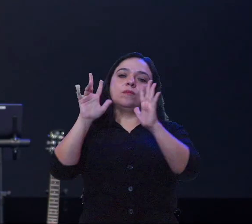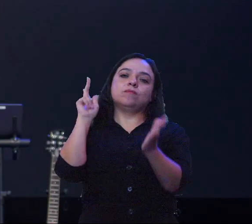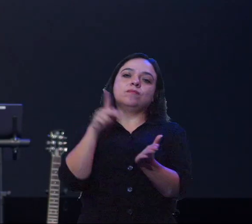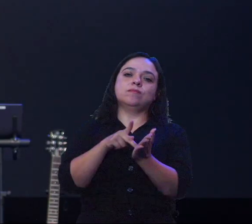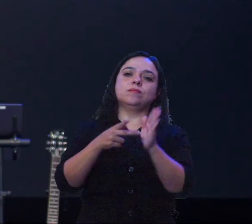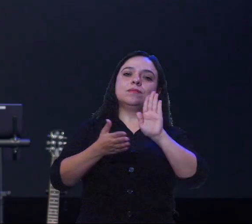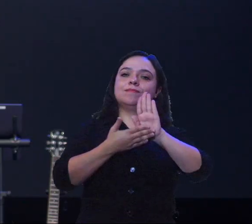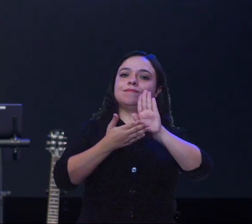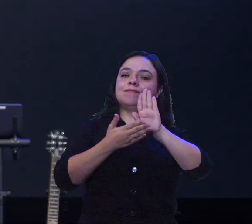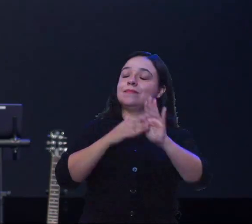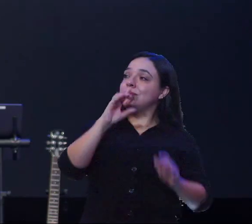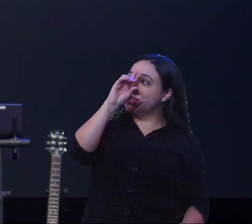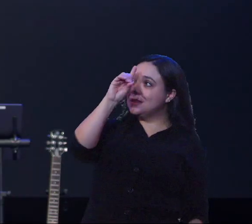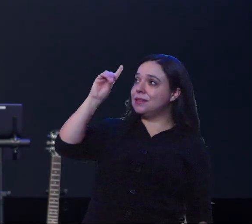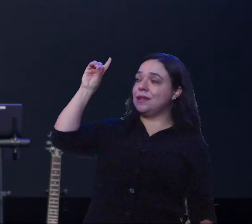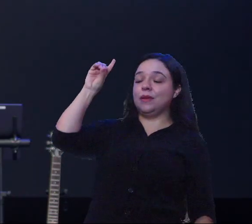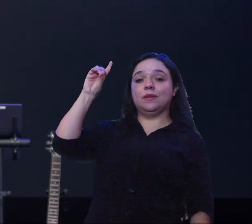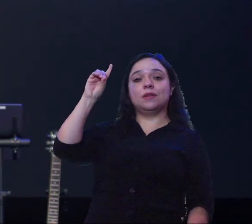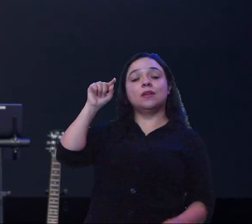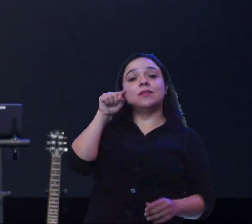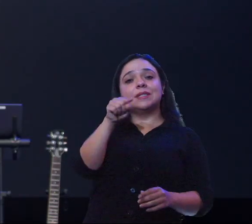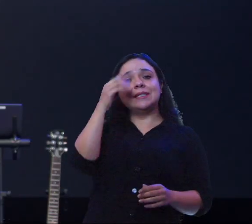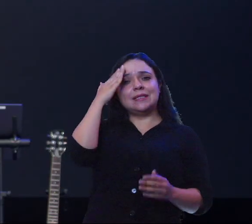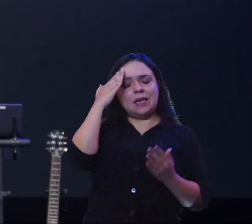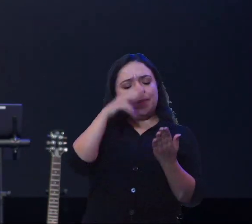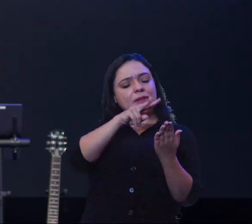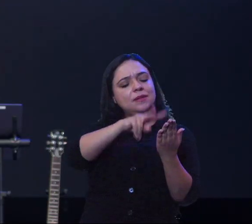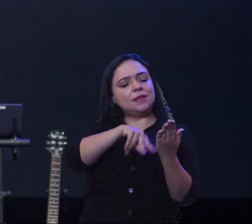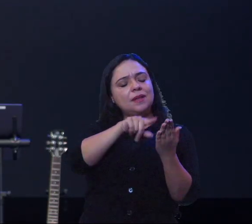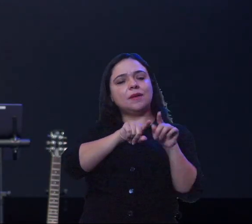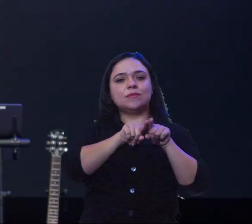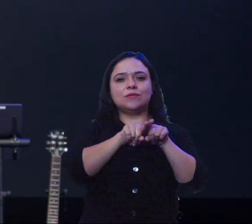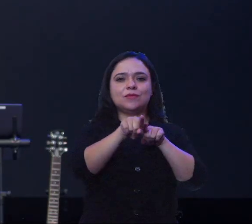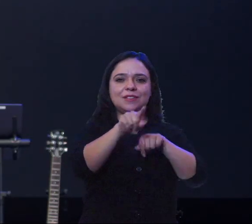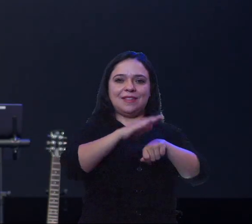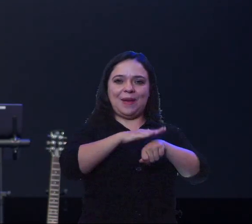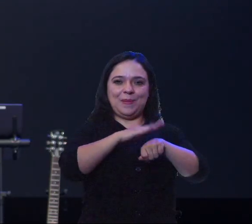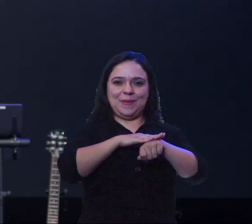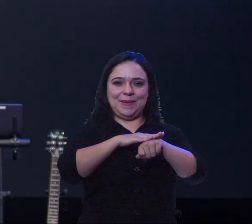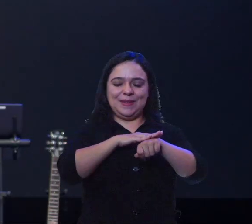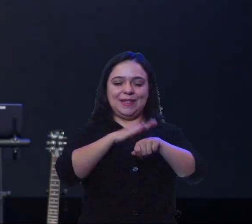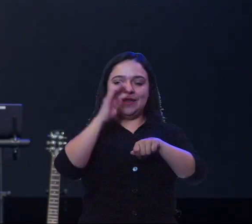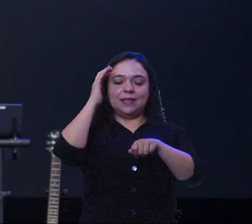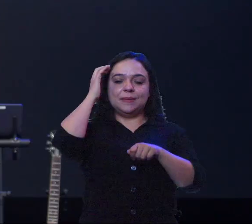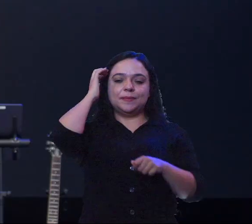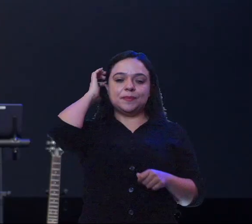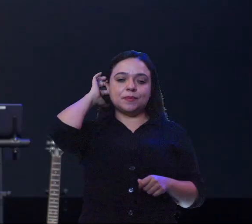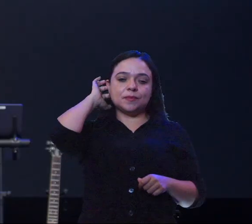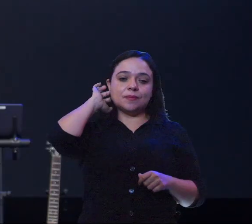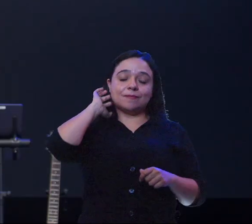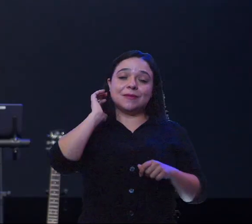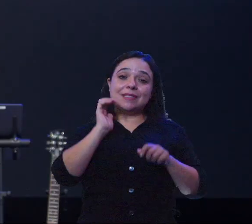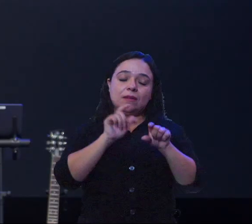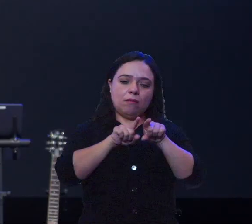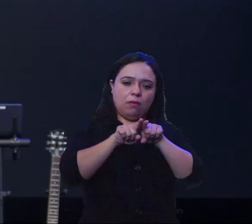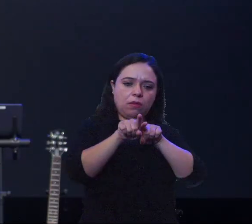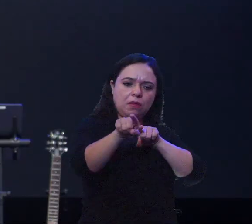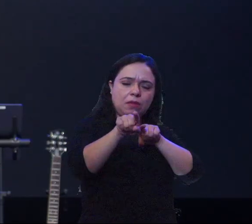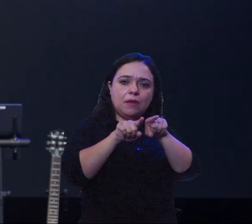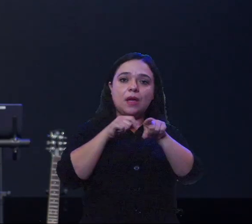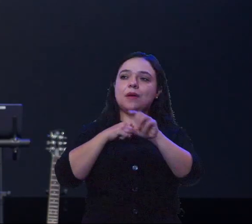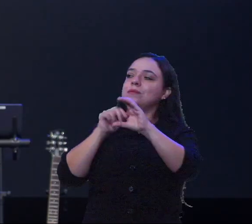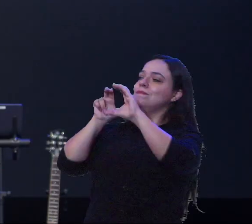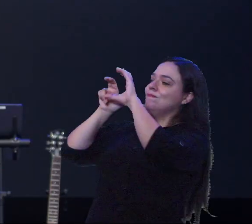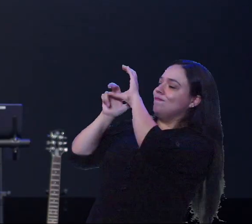interessante porque o desafio do tempo, aqui naquilo que estava falando anteriormente, enquanto você abre a tua Bíblia aí, ele gera dependência na